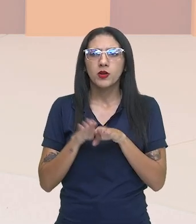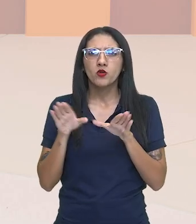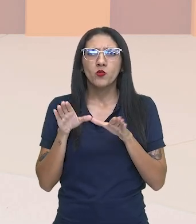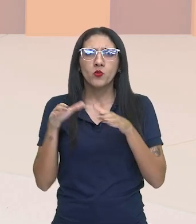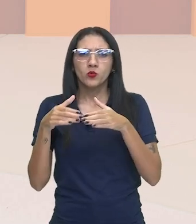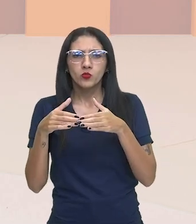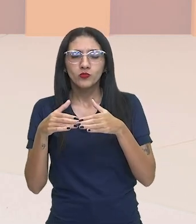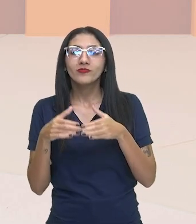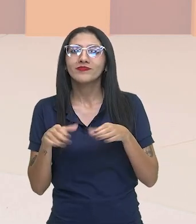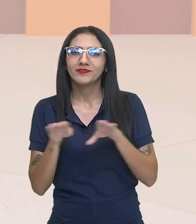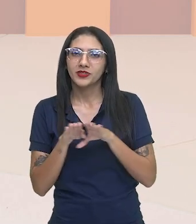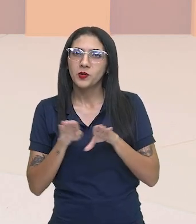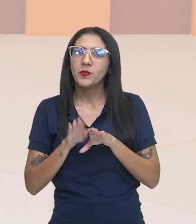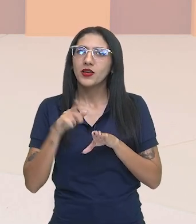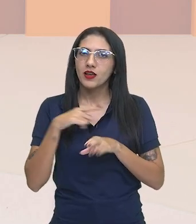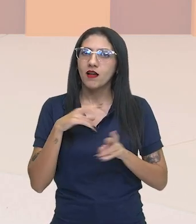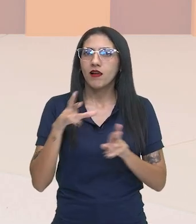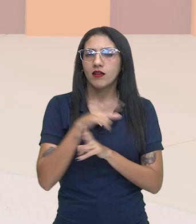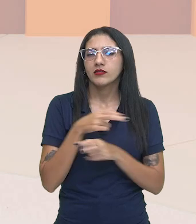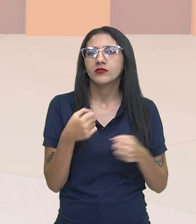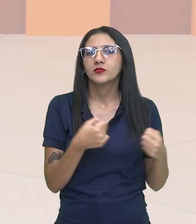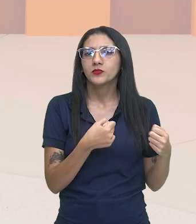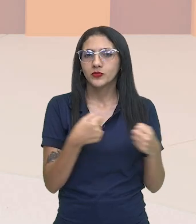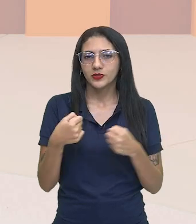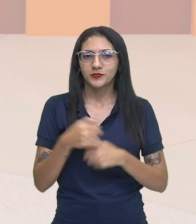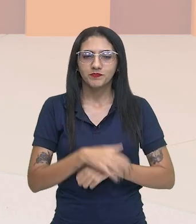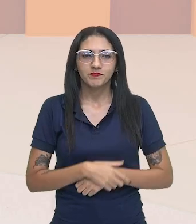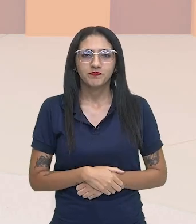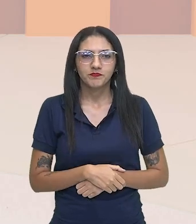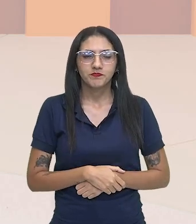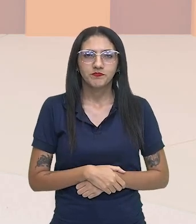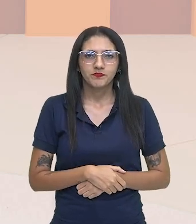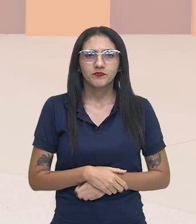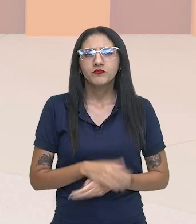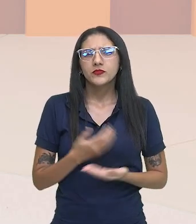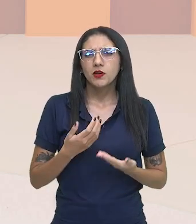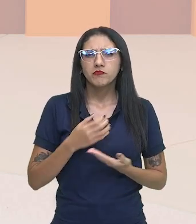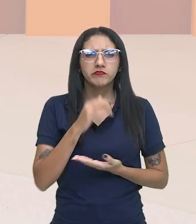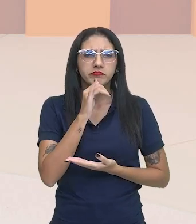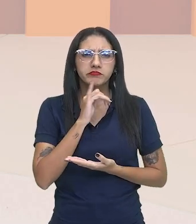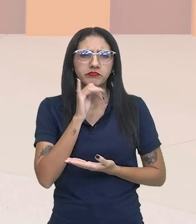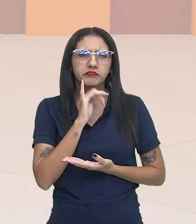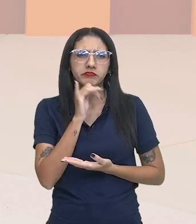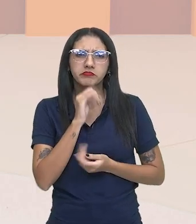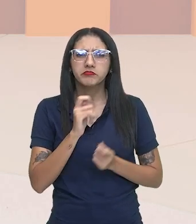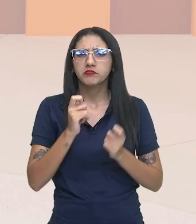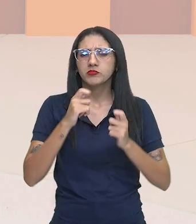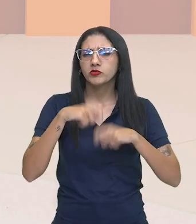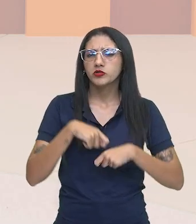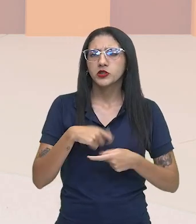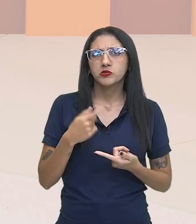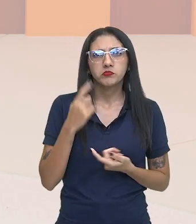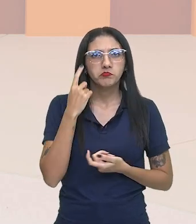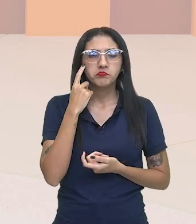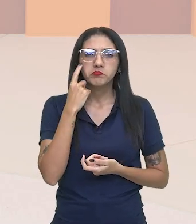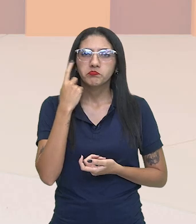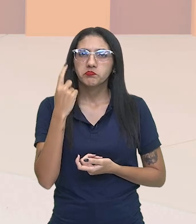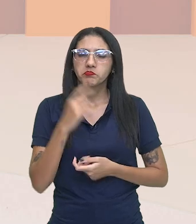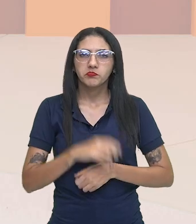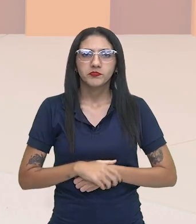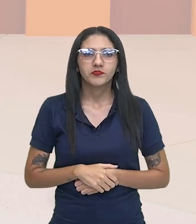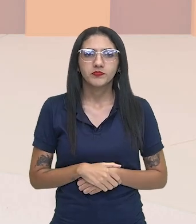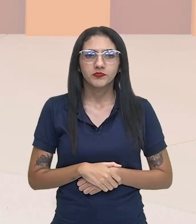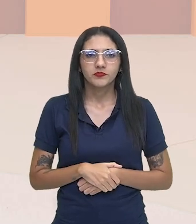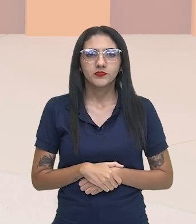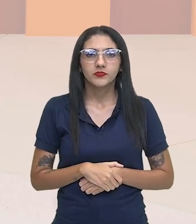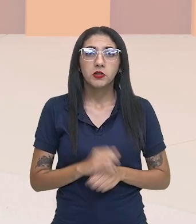coletividade são também relações de poder. Então, vejam lá, essas relações podem acontecer, relações de poder podem acontecer